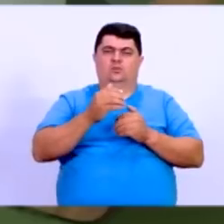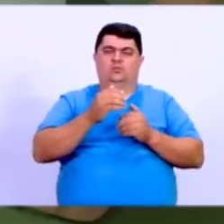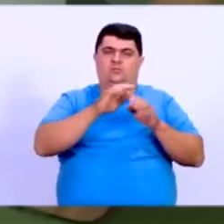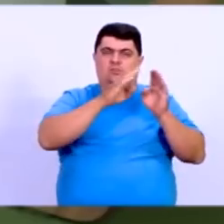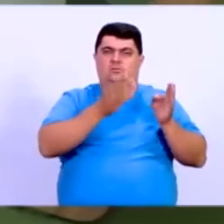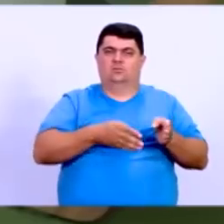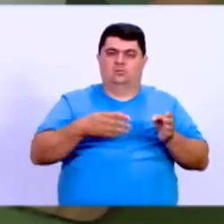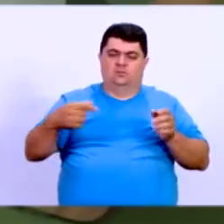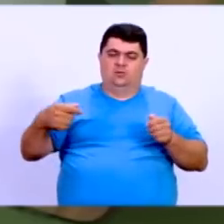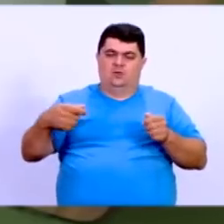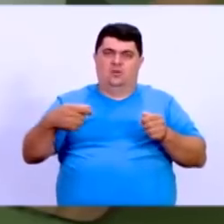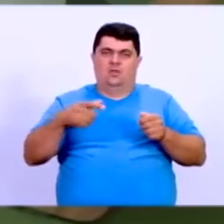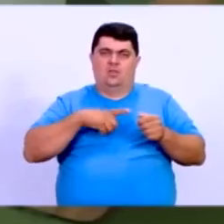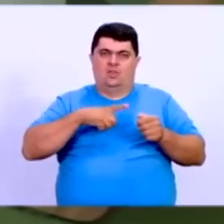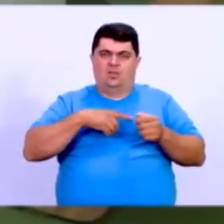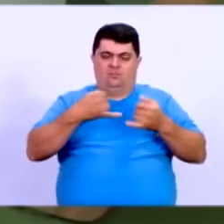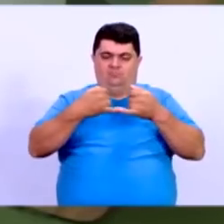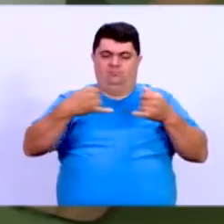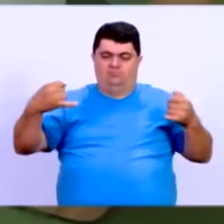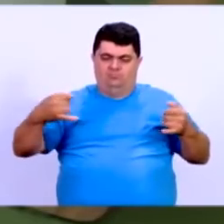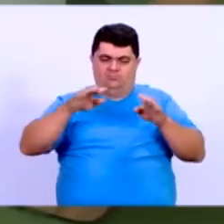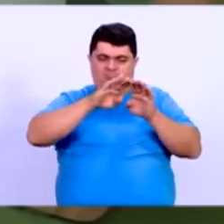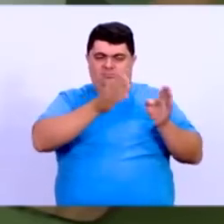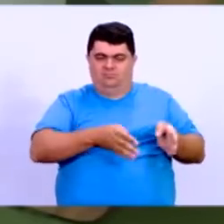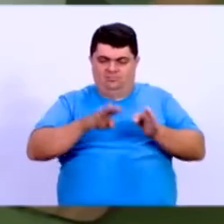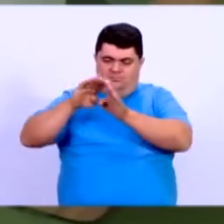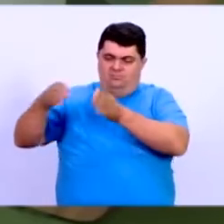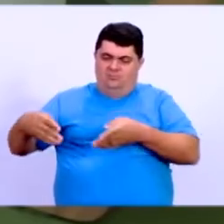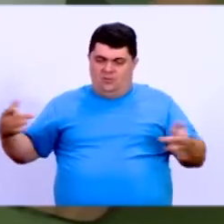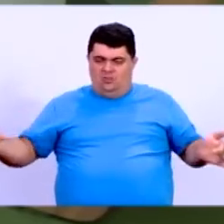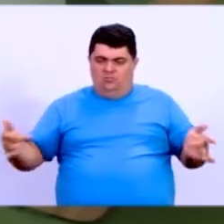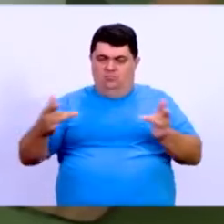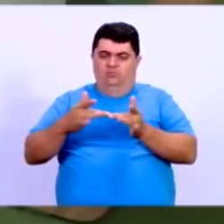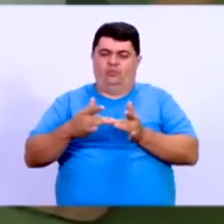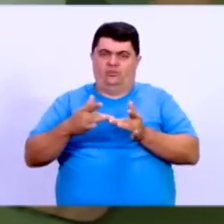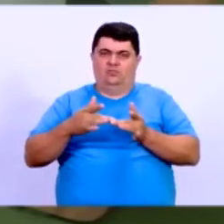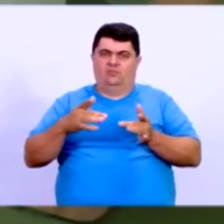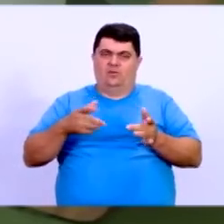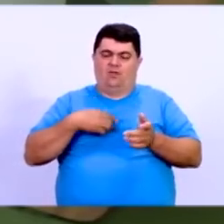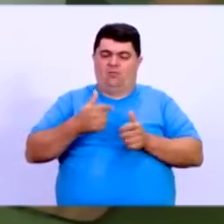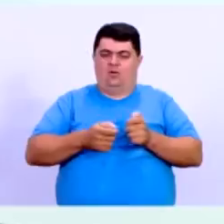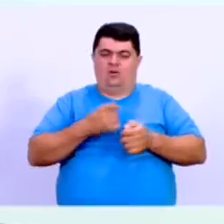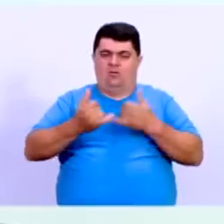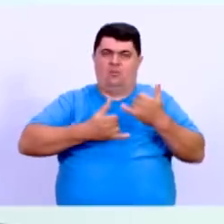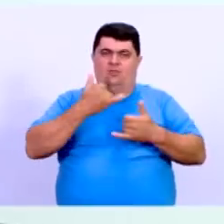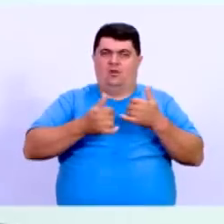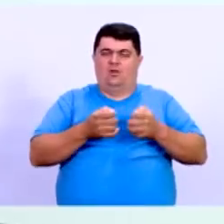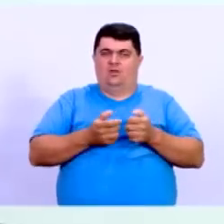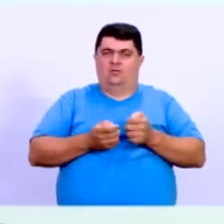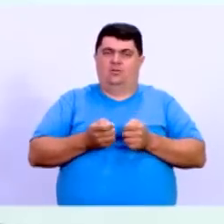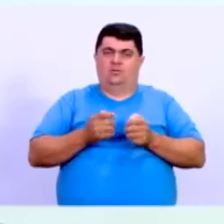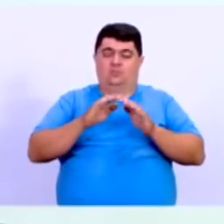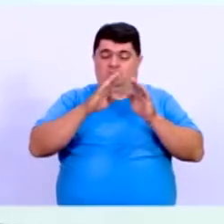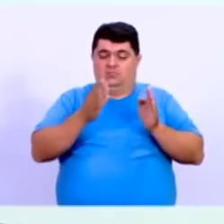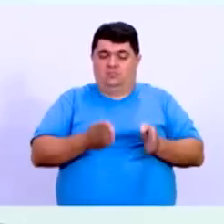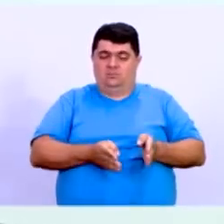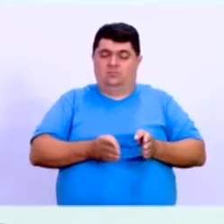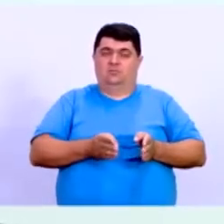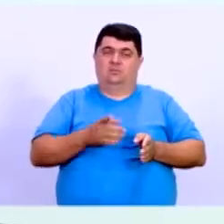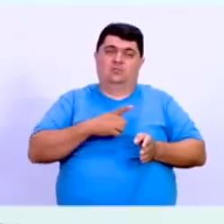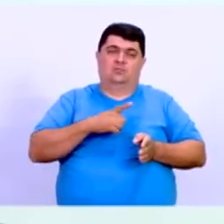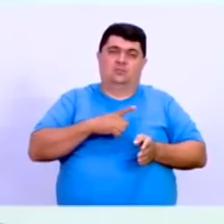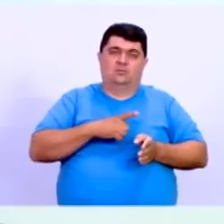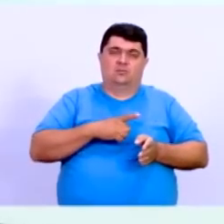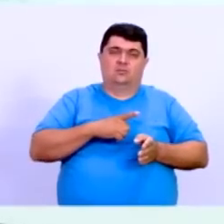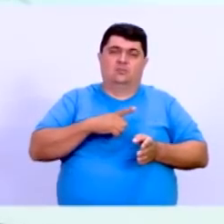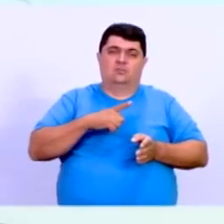Puxava um cabo de um micro para o outro e ficava jogando ali em rede, né? Então, próprio computador em si, pessoal, na hora que você pega um computador